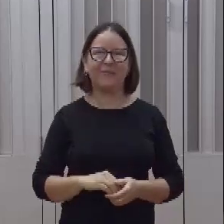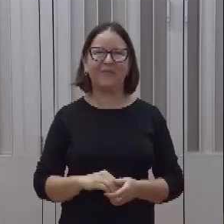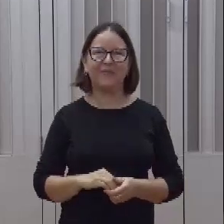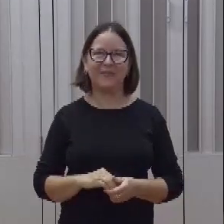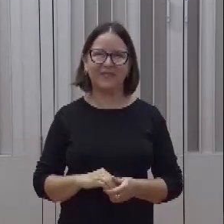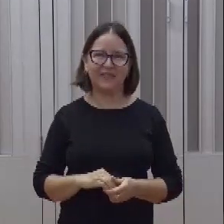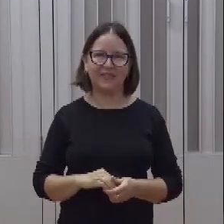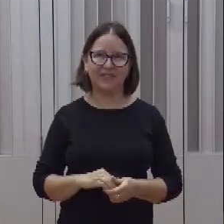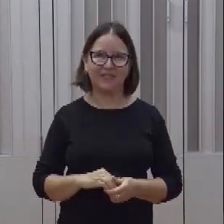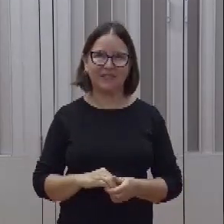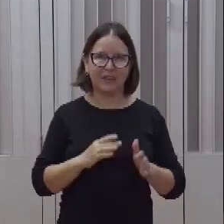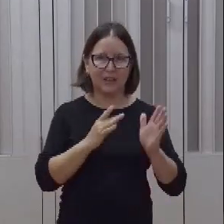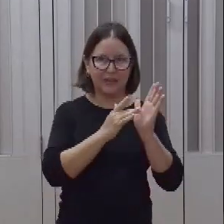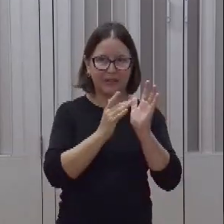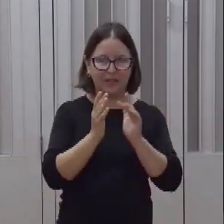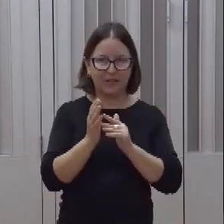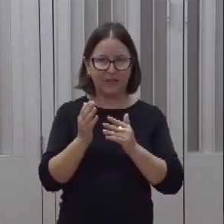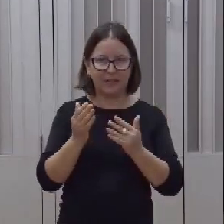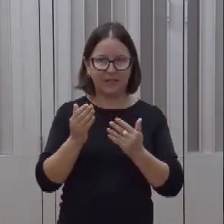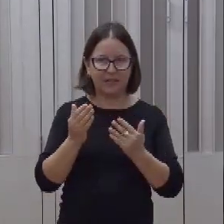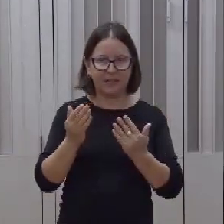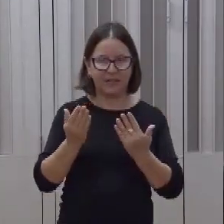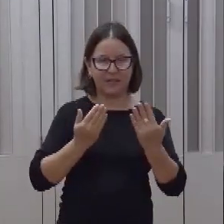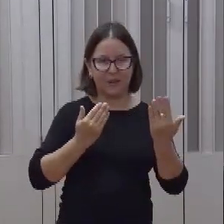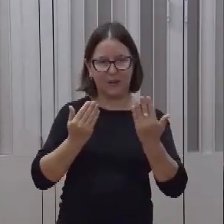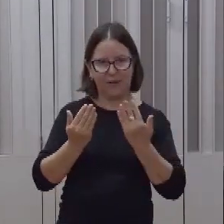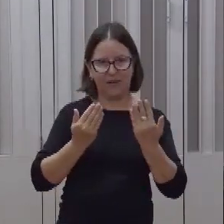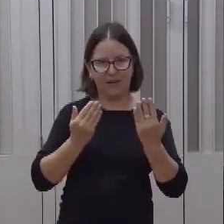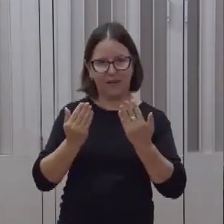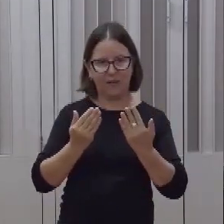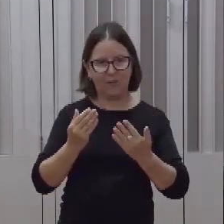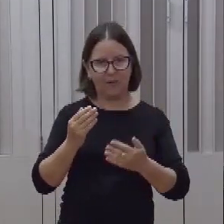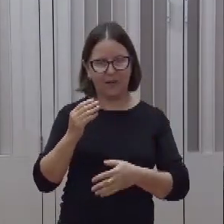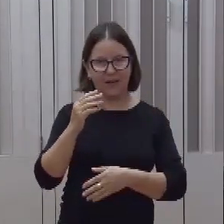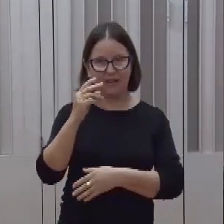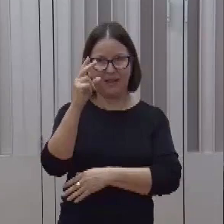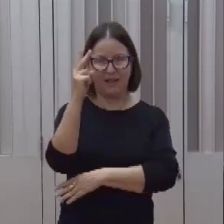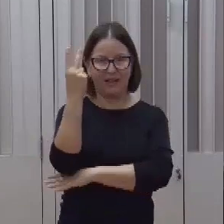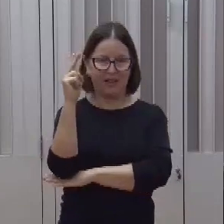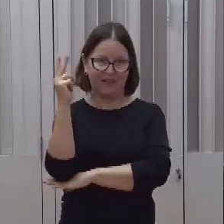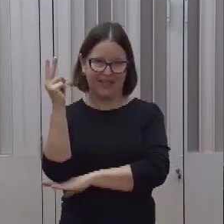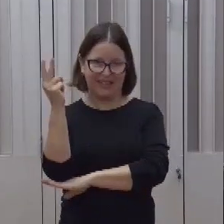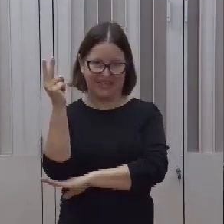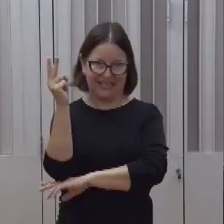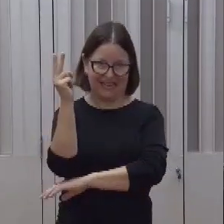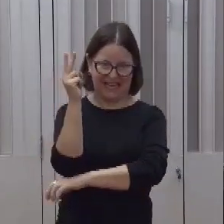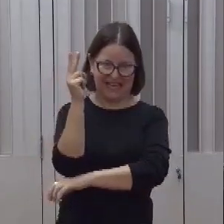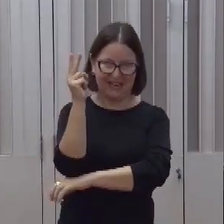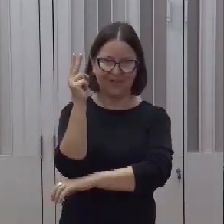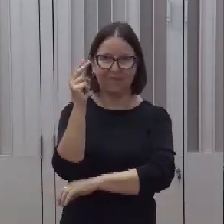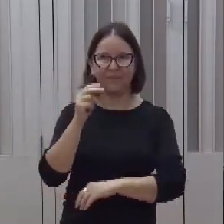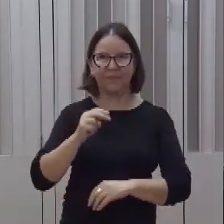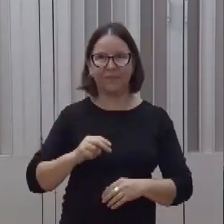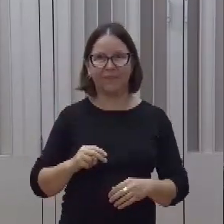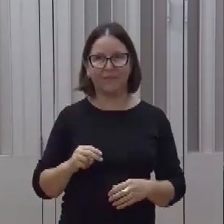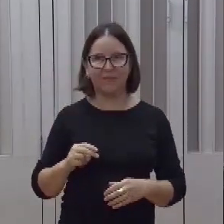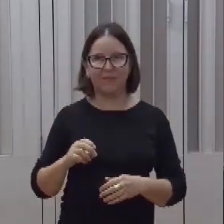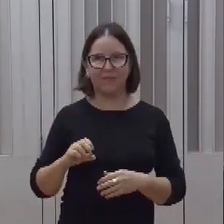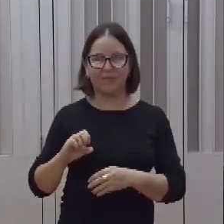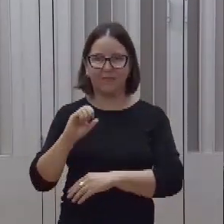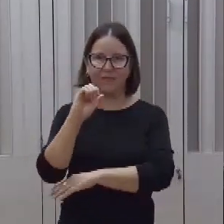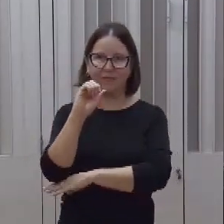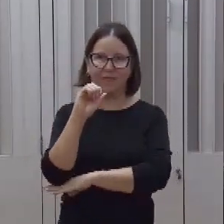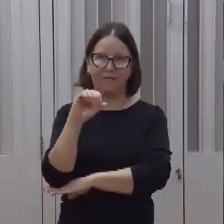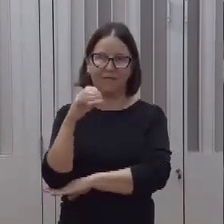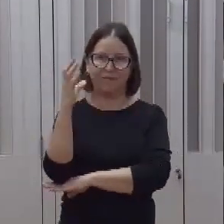Jesus se compara com a videira, e nós já vimos aqui que a videira é uma planta